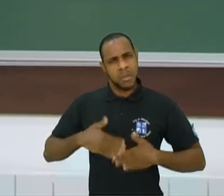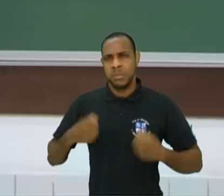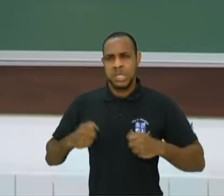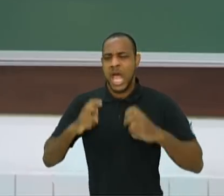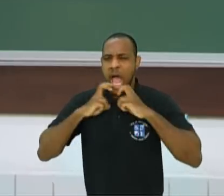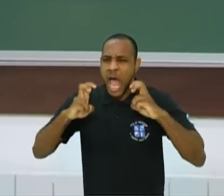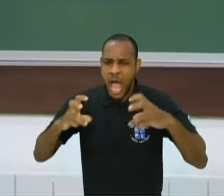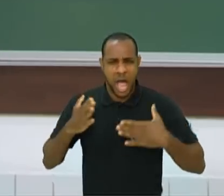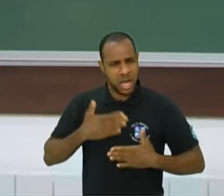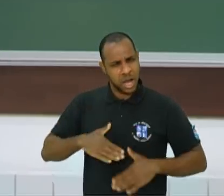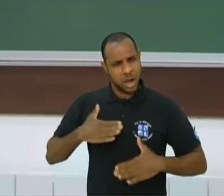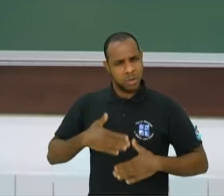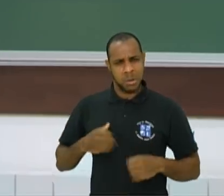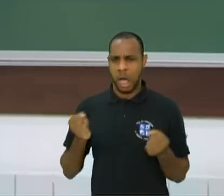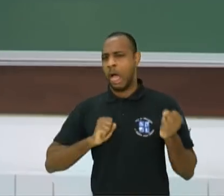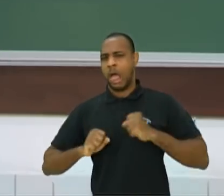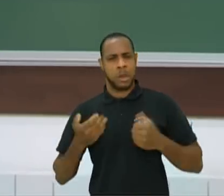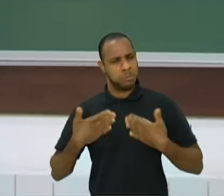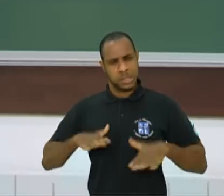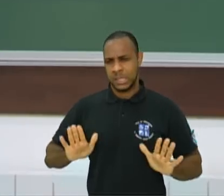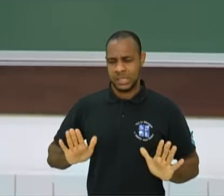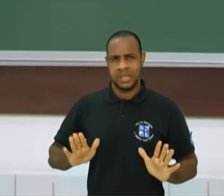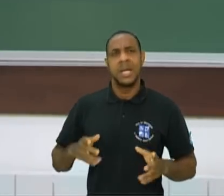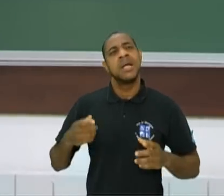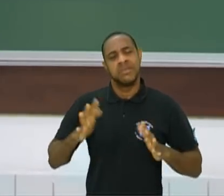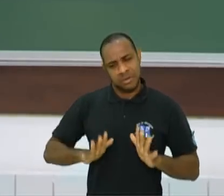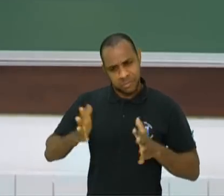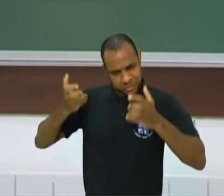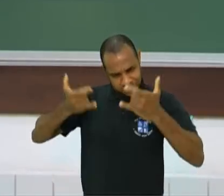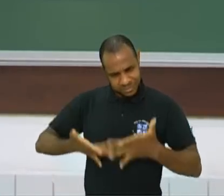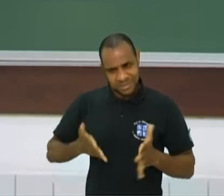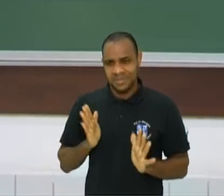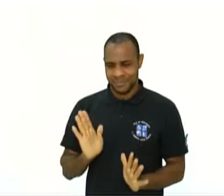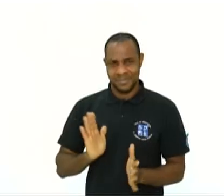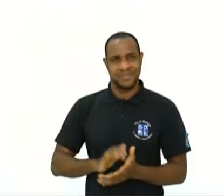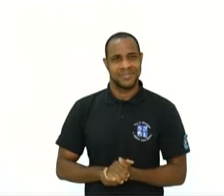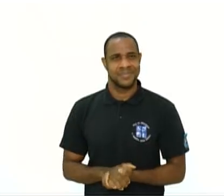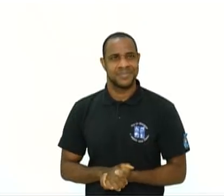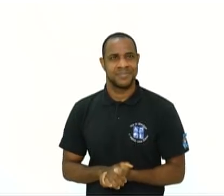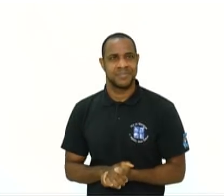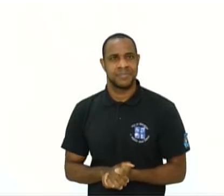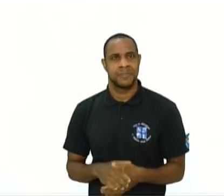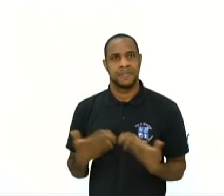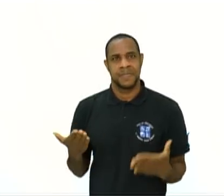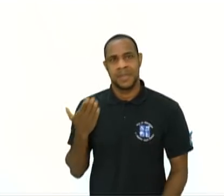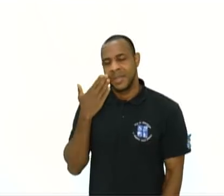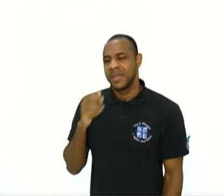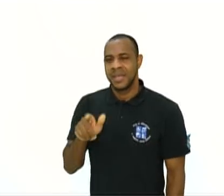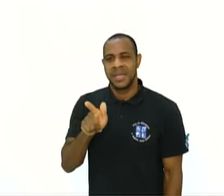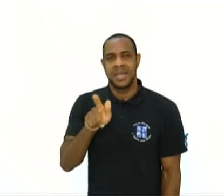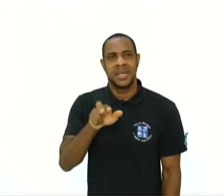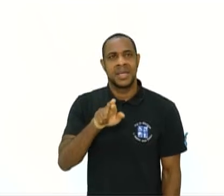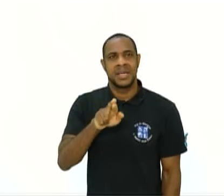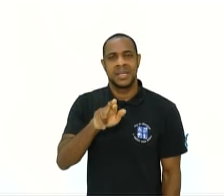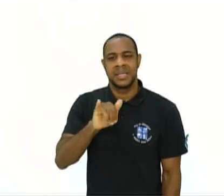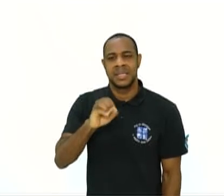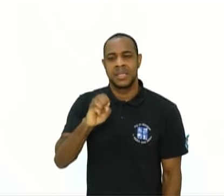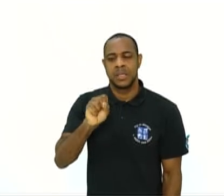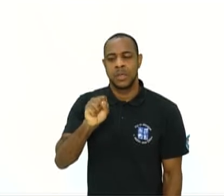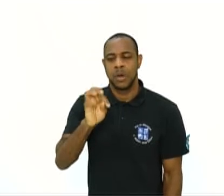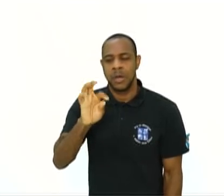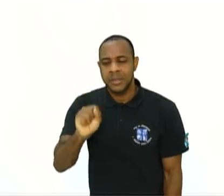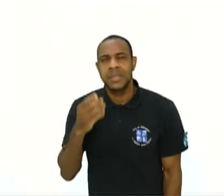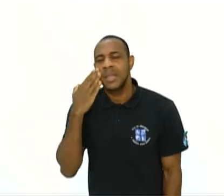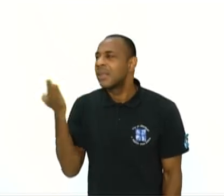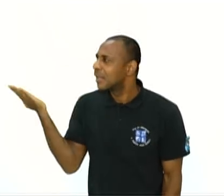não precisa ficar desesperado. Já vou contar para vocês. Então, griots são os contadores